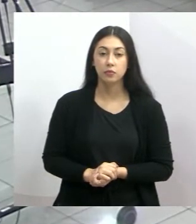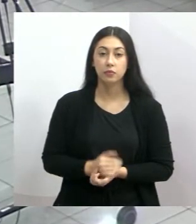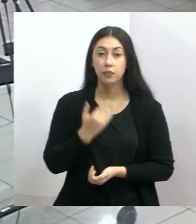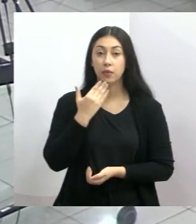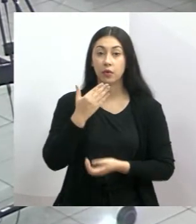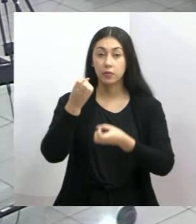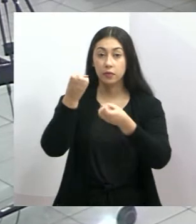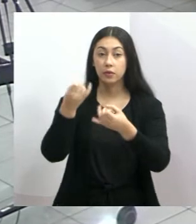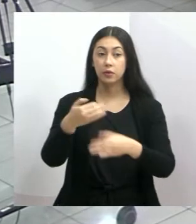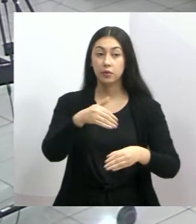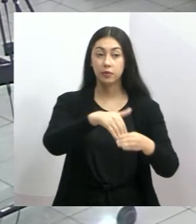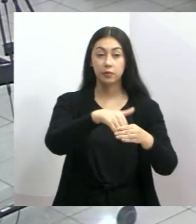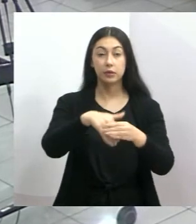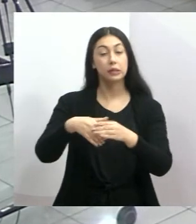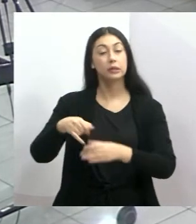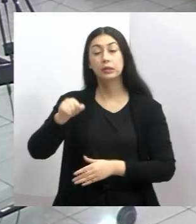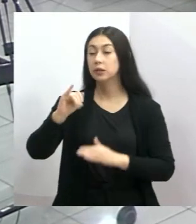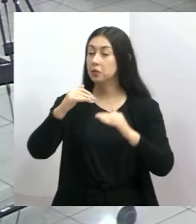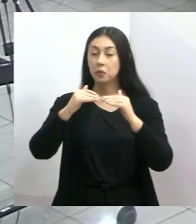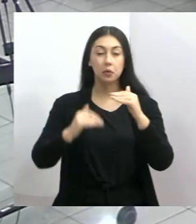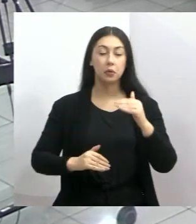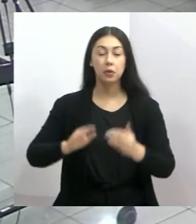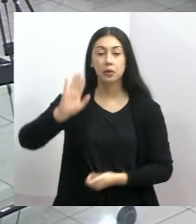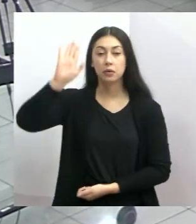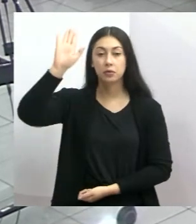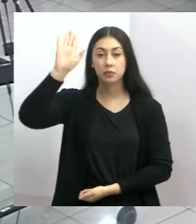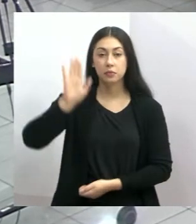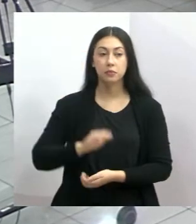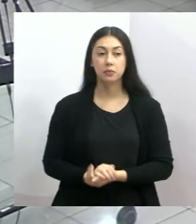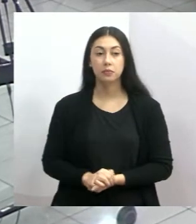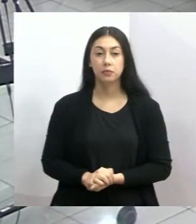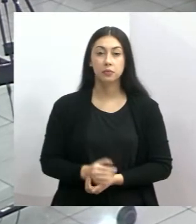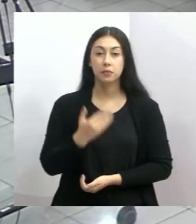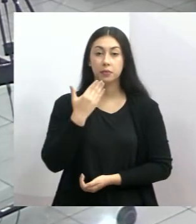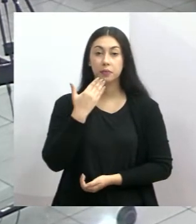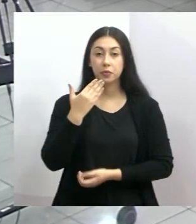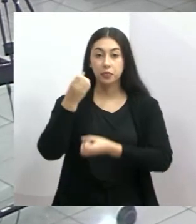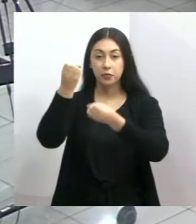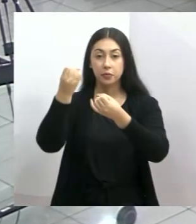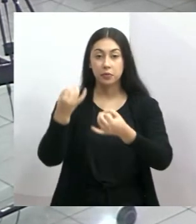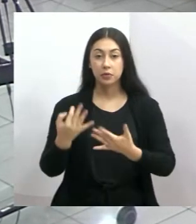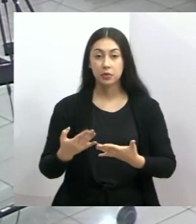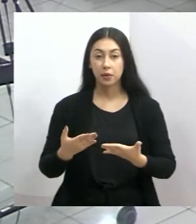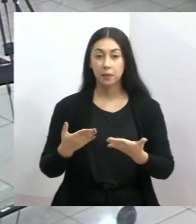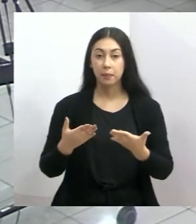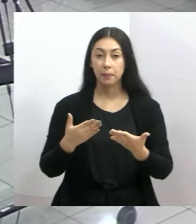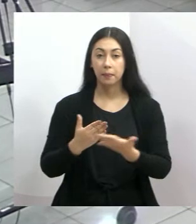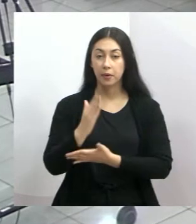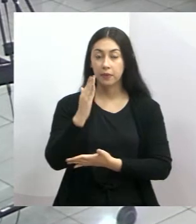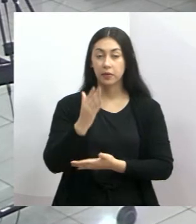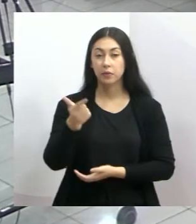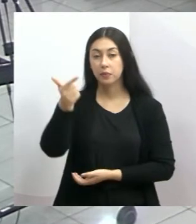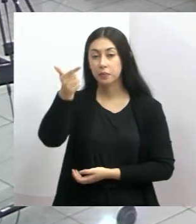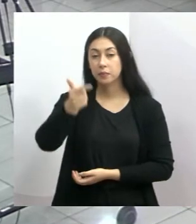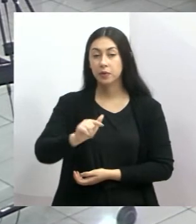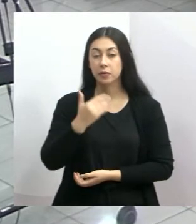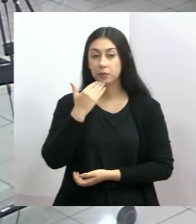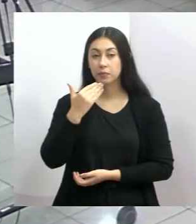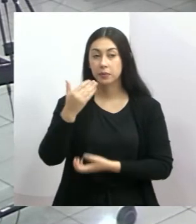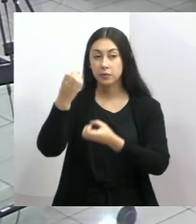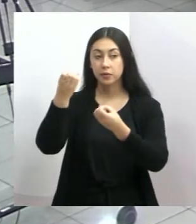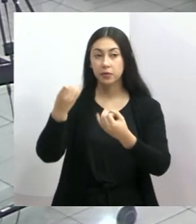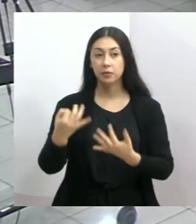o pedido informações tá em votação os contrário por favor se manifesta levantando os braços pedindo informação aprovado próximo pedindo